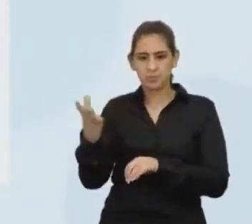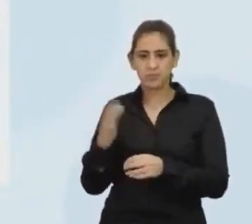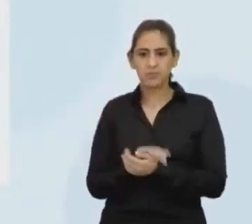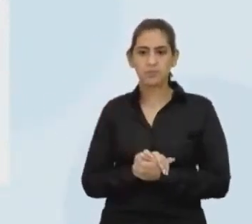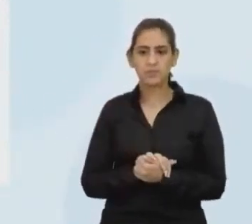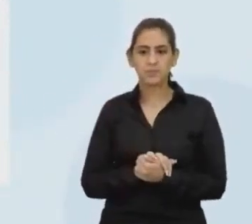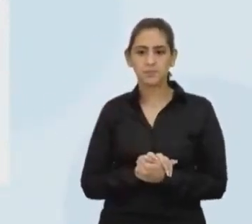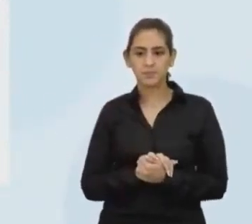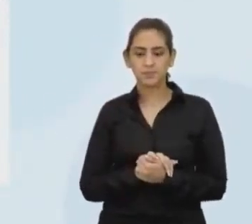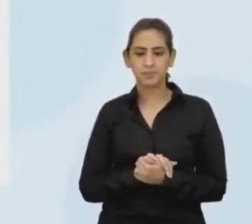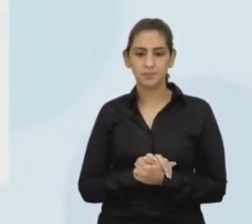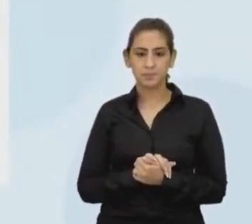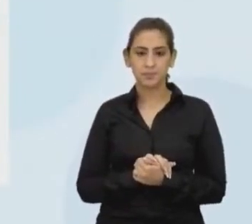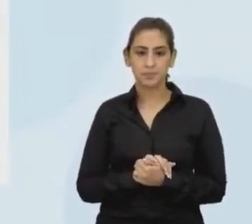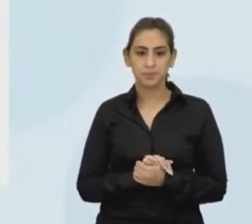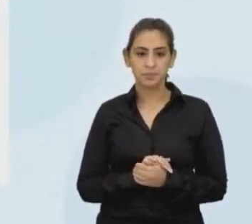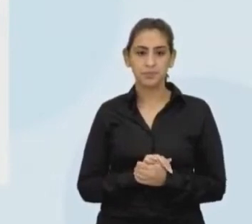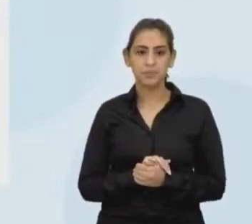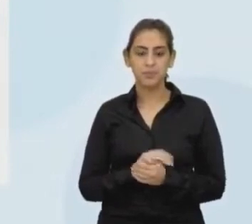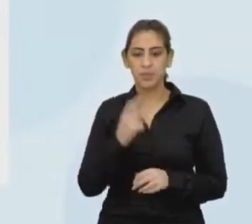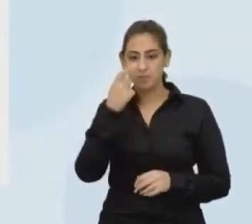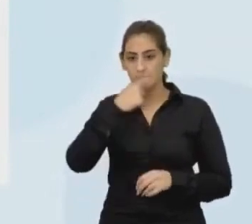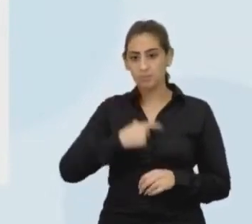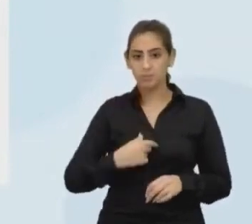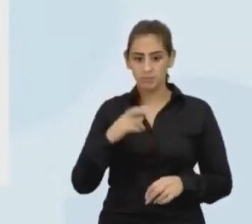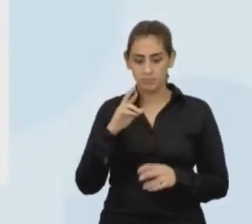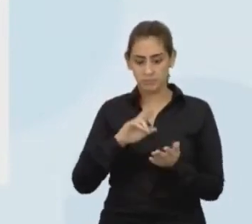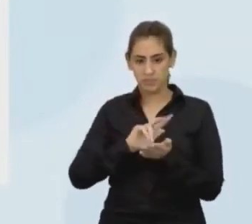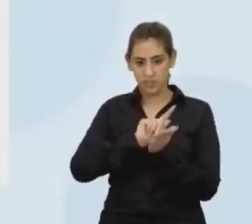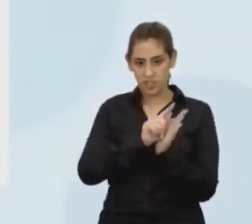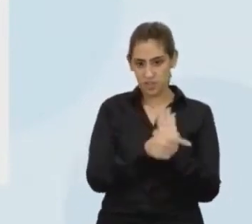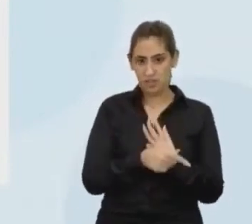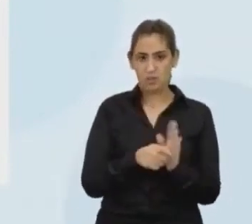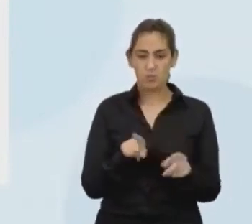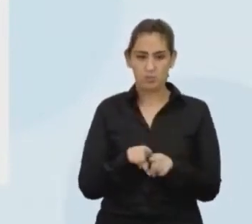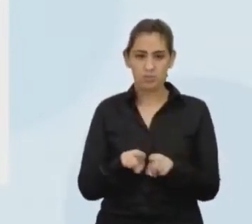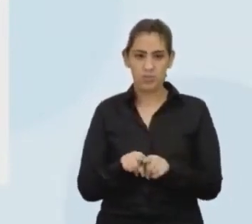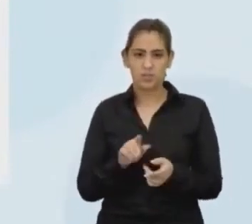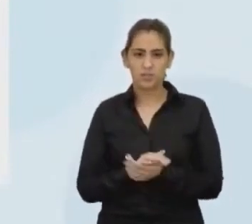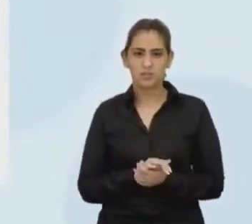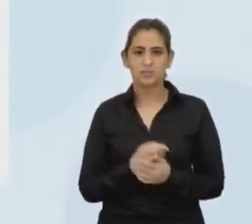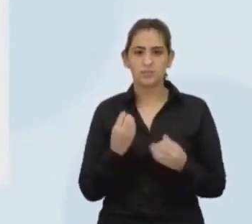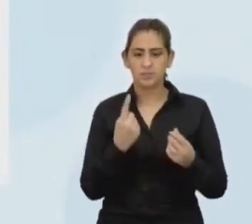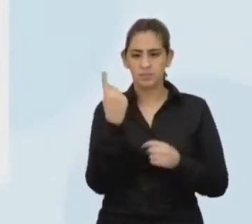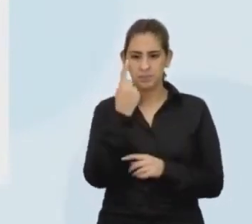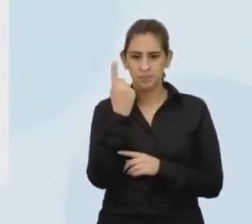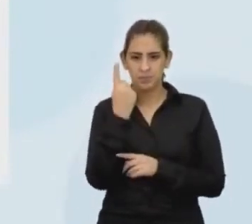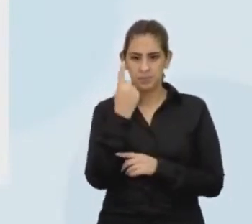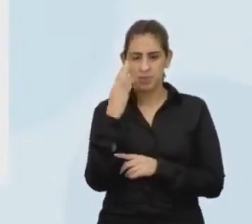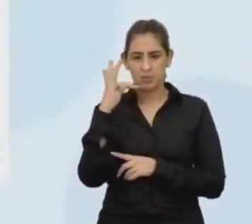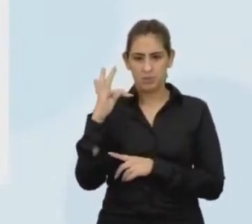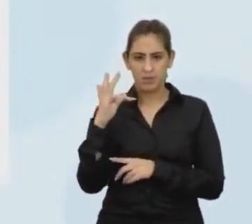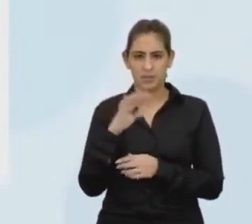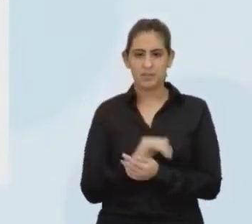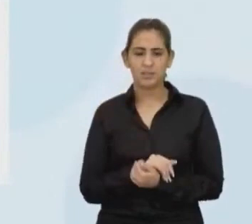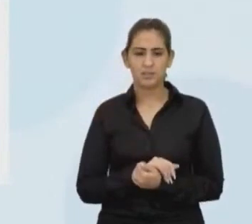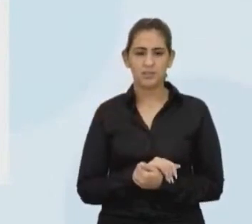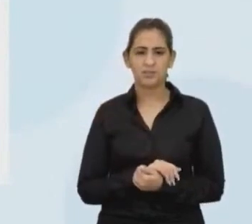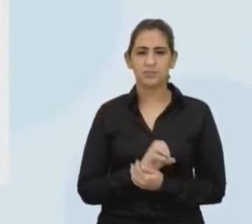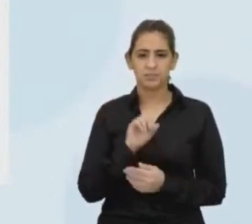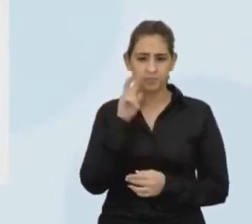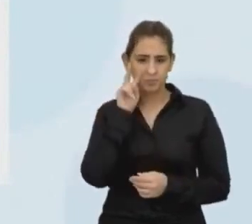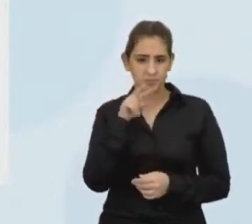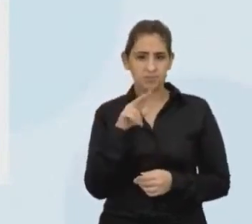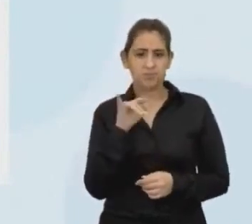ou mais de idade por sexo segundo as grandes regiões dados aí do primeiro trimestre de 2020 se vocês